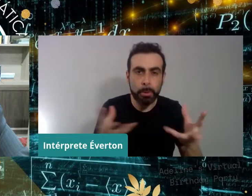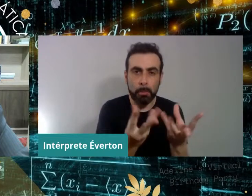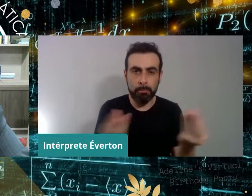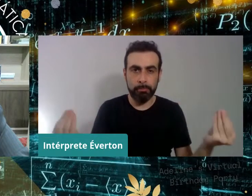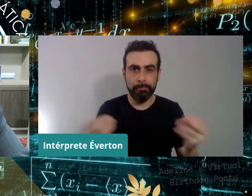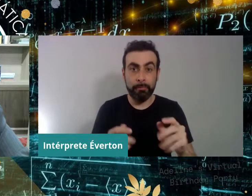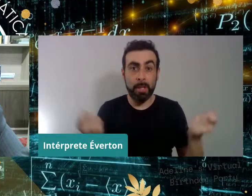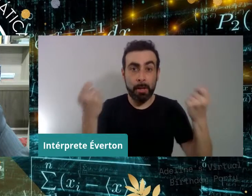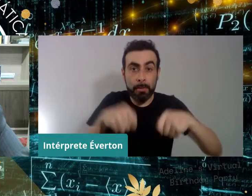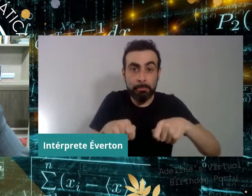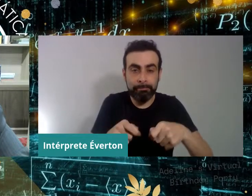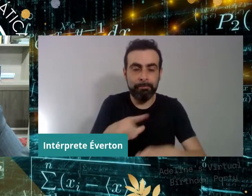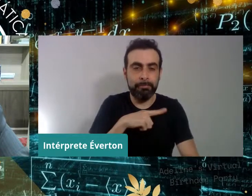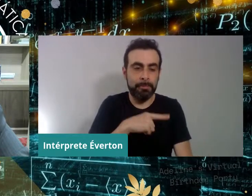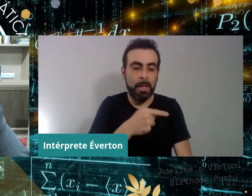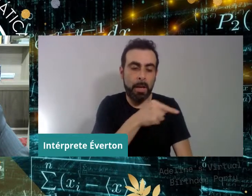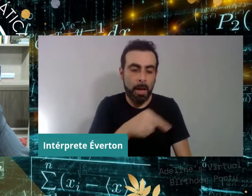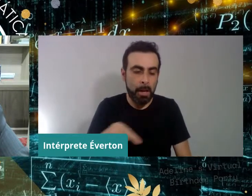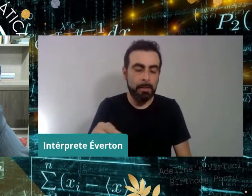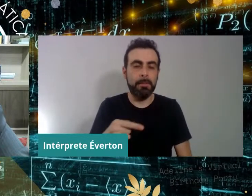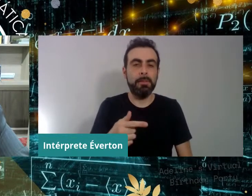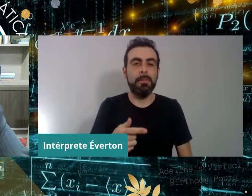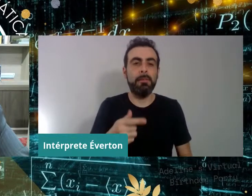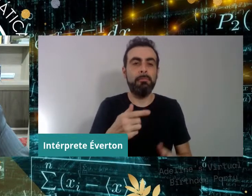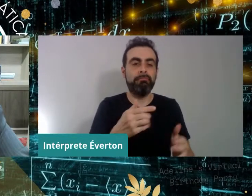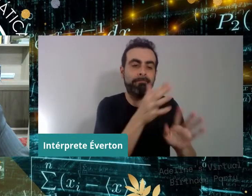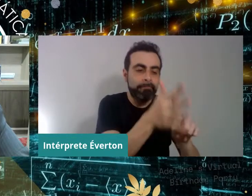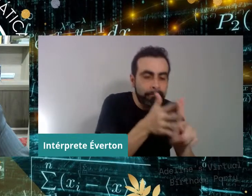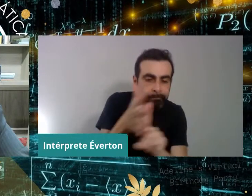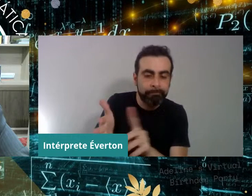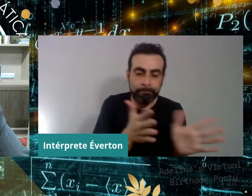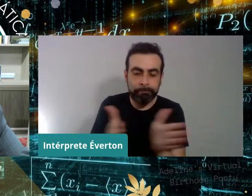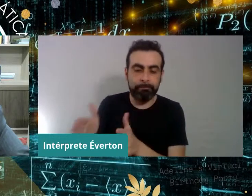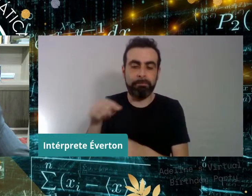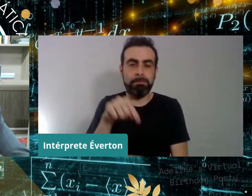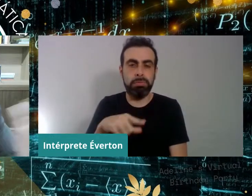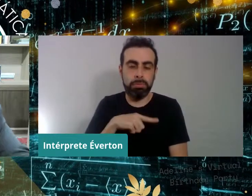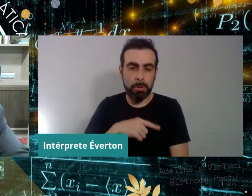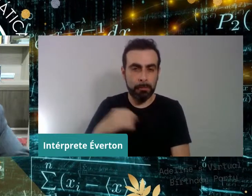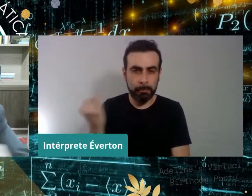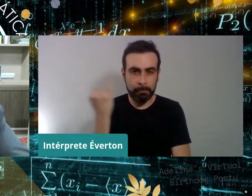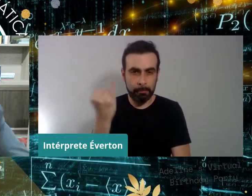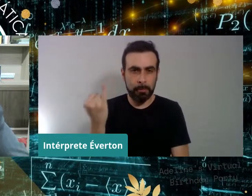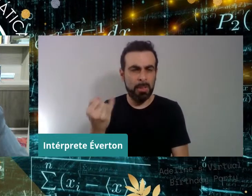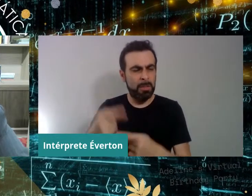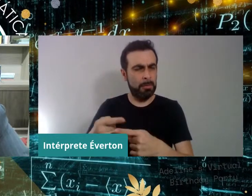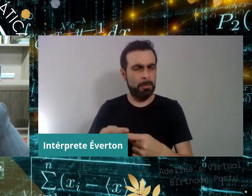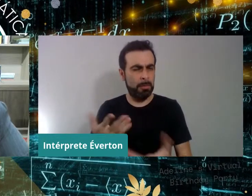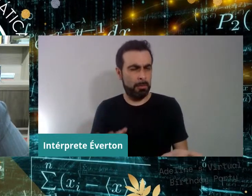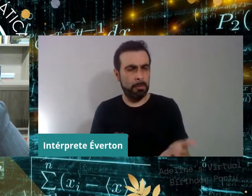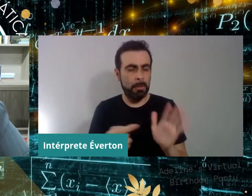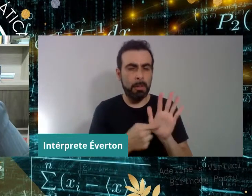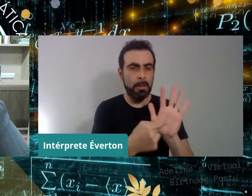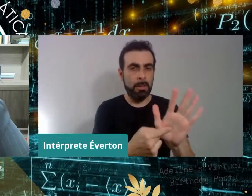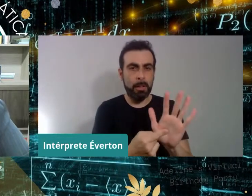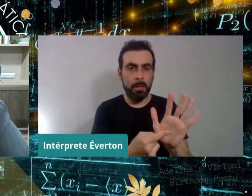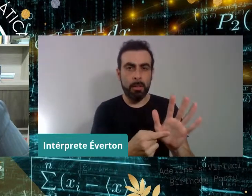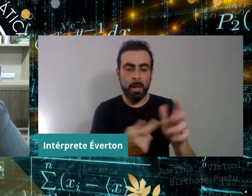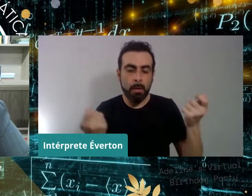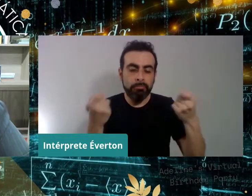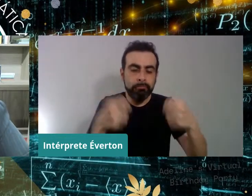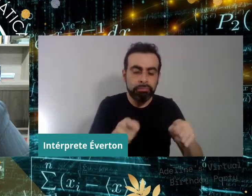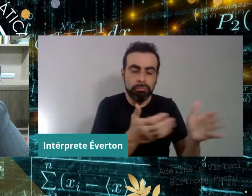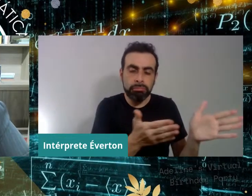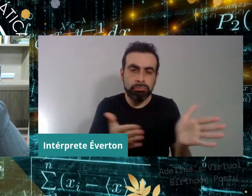foi extremamente importante, do meu ponto de vista, para que, né, fossem apresentadas essas possibilidades